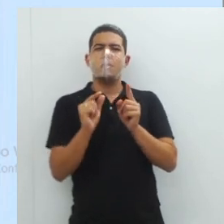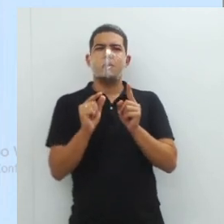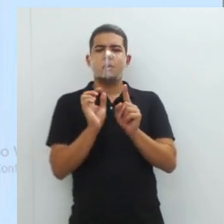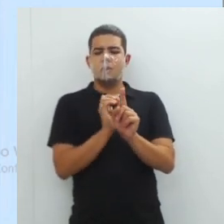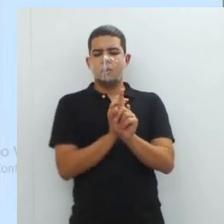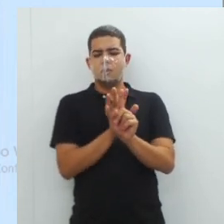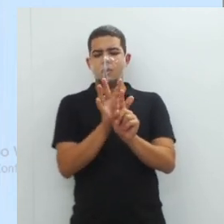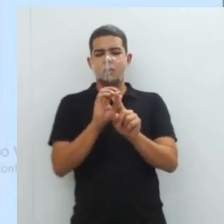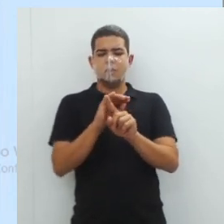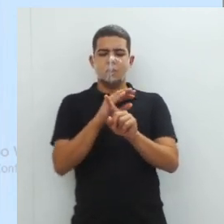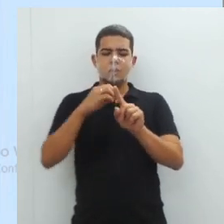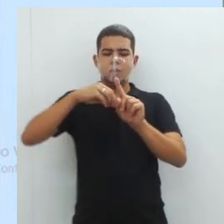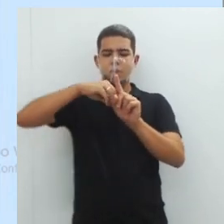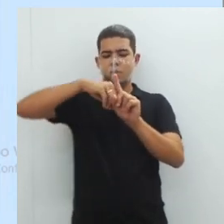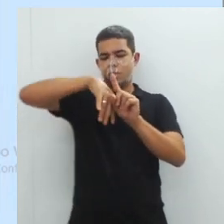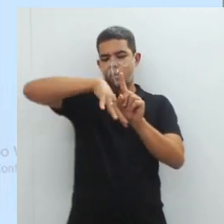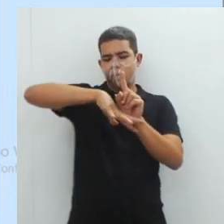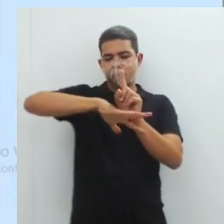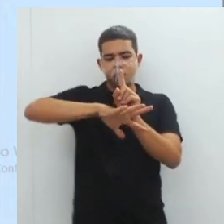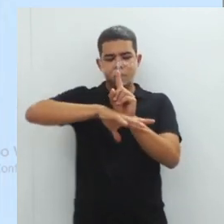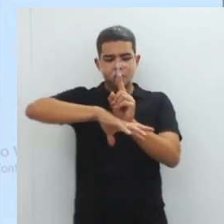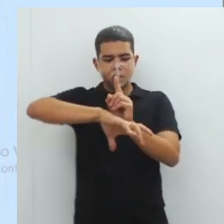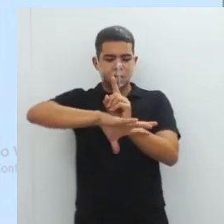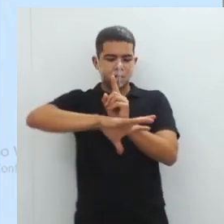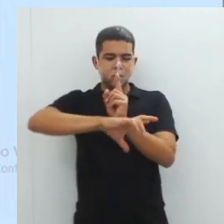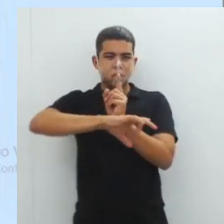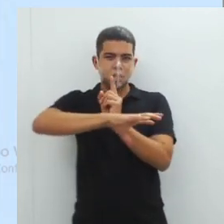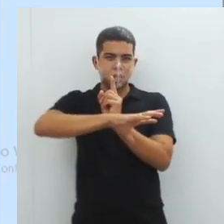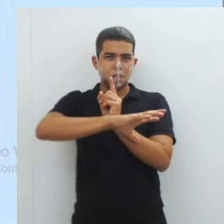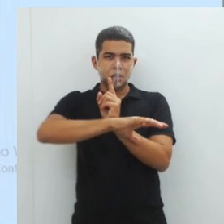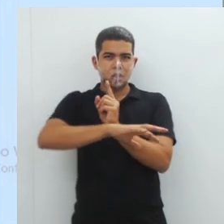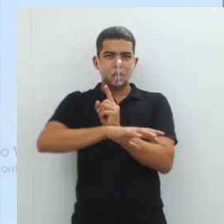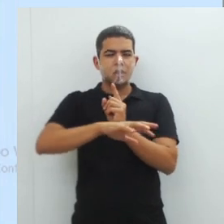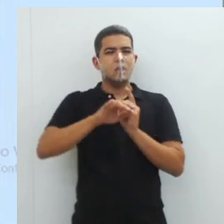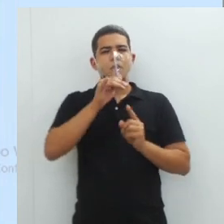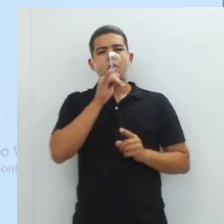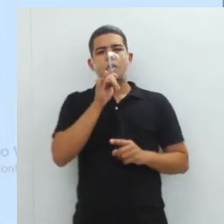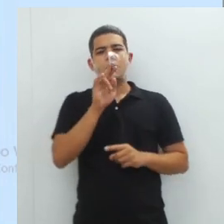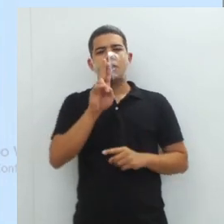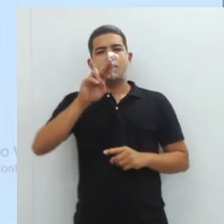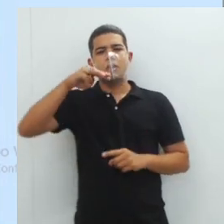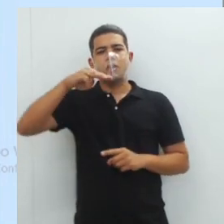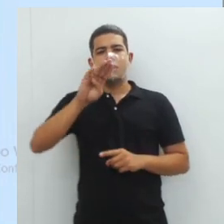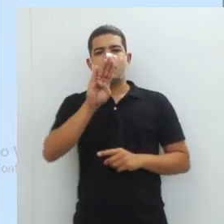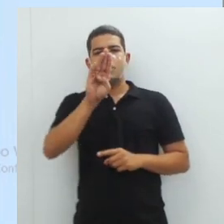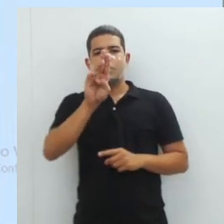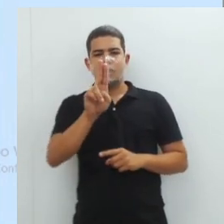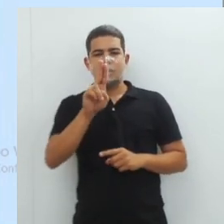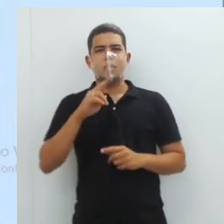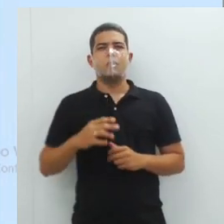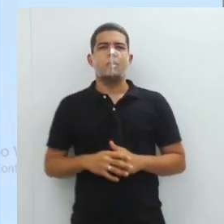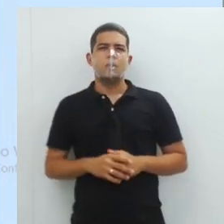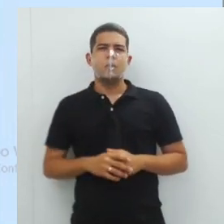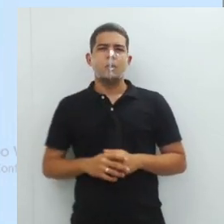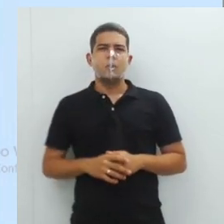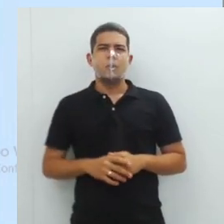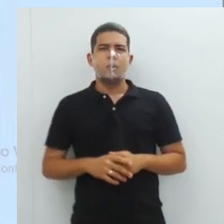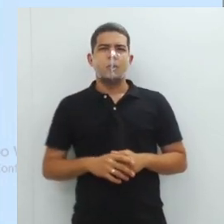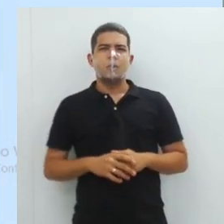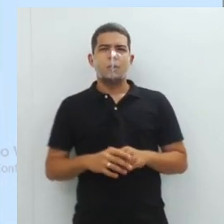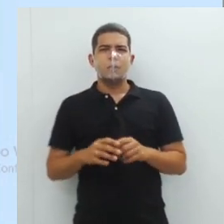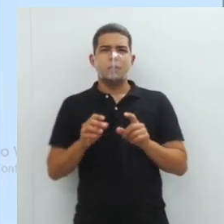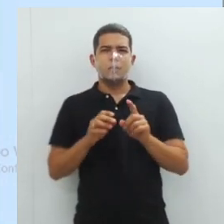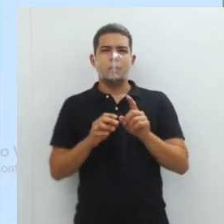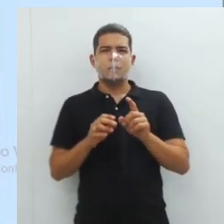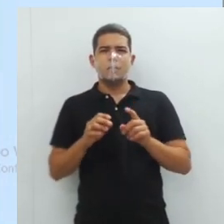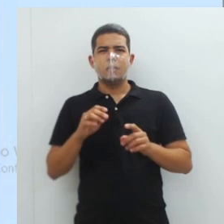as raízes se adaptaram para armazenar água, como é o caso do umbu, e alguns caules, como o